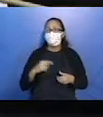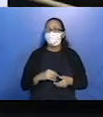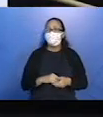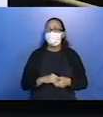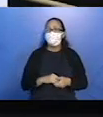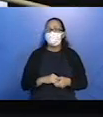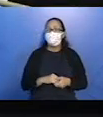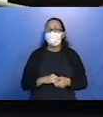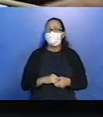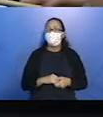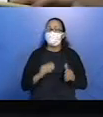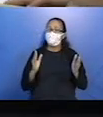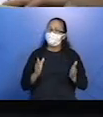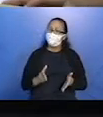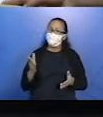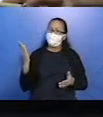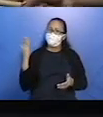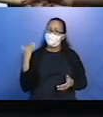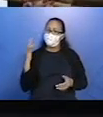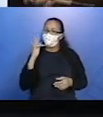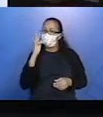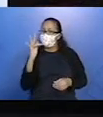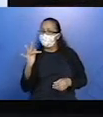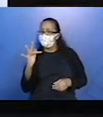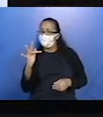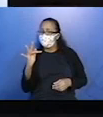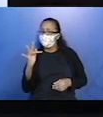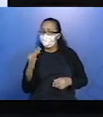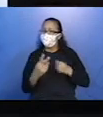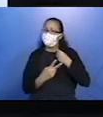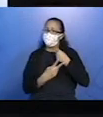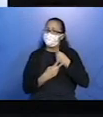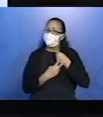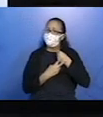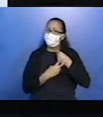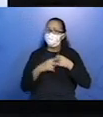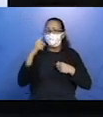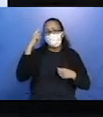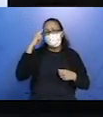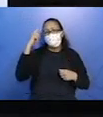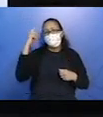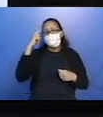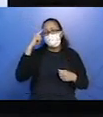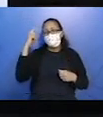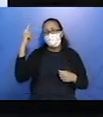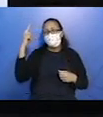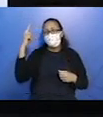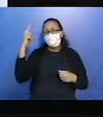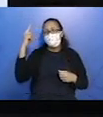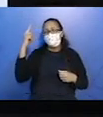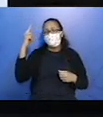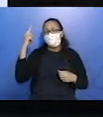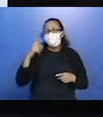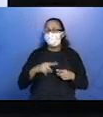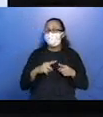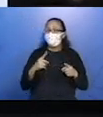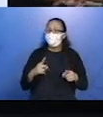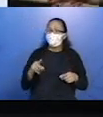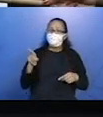Presente, passado e futuro do verbo pensar, mas eu estou aqui, ó, colocando ele na